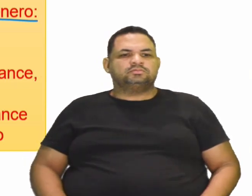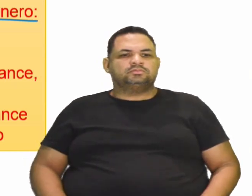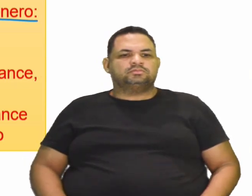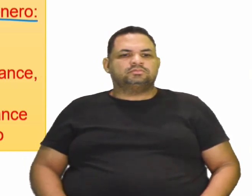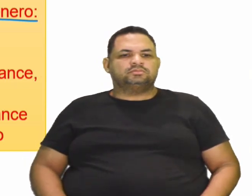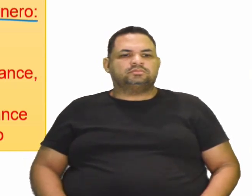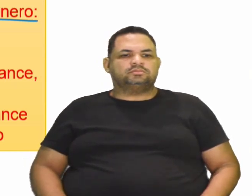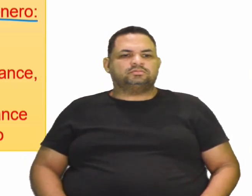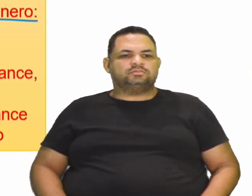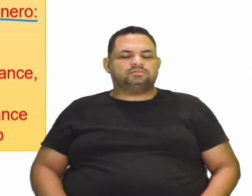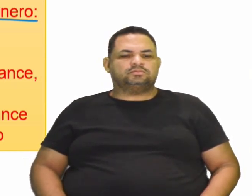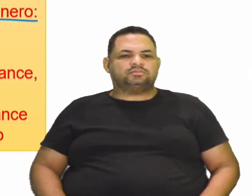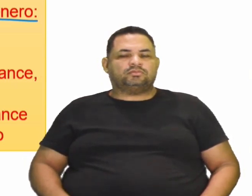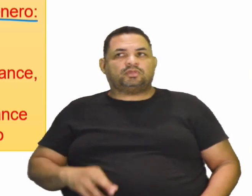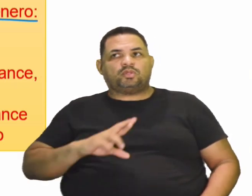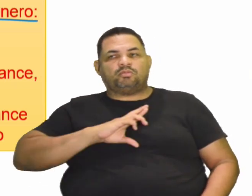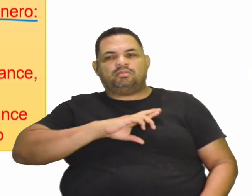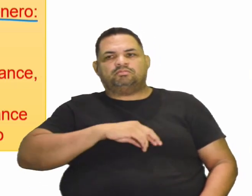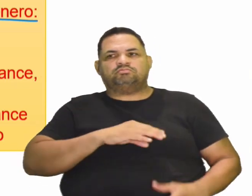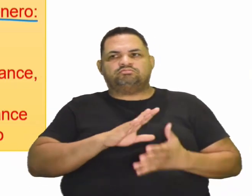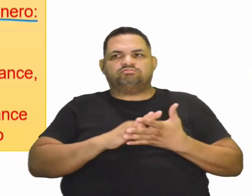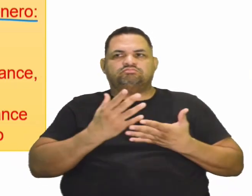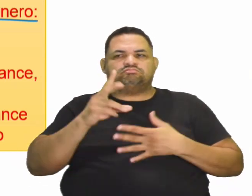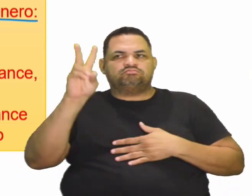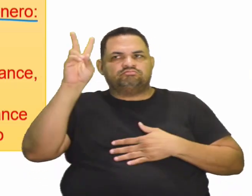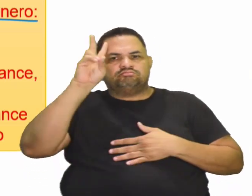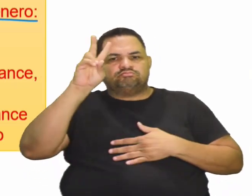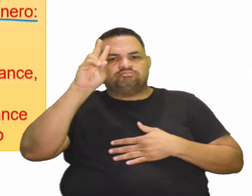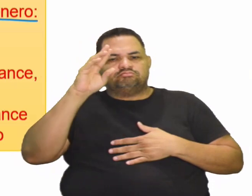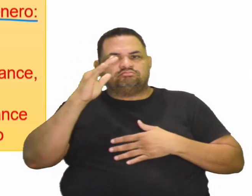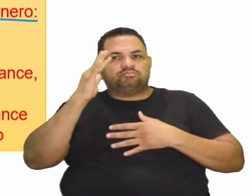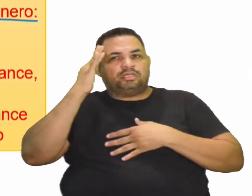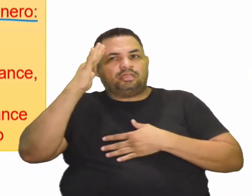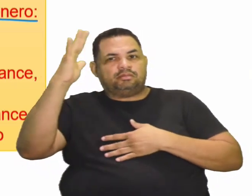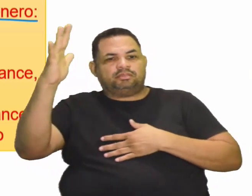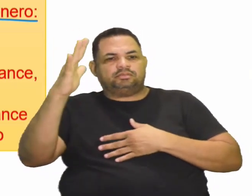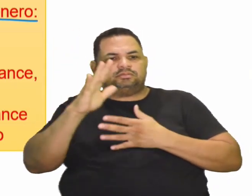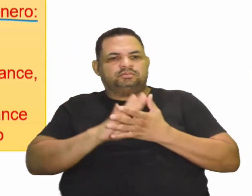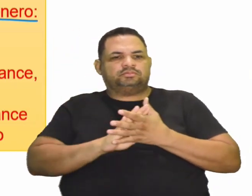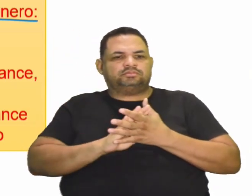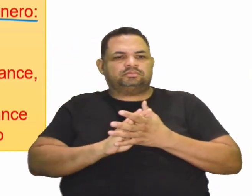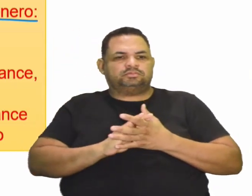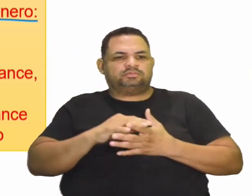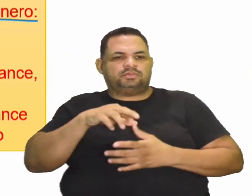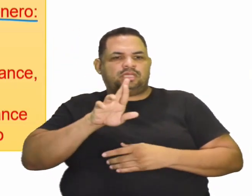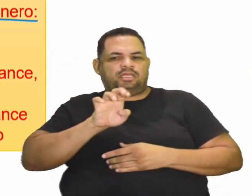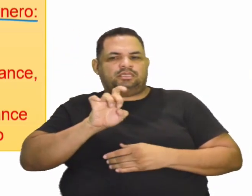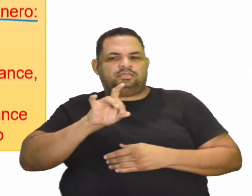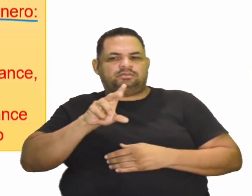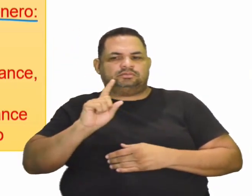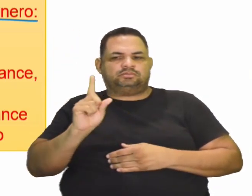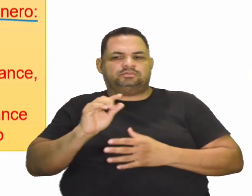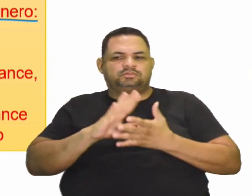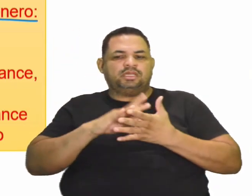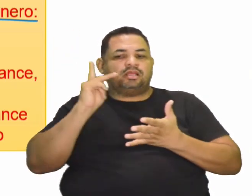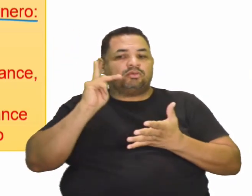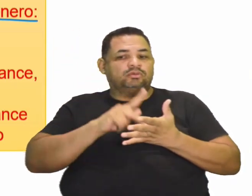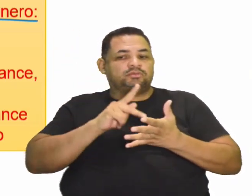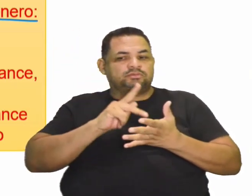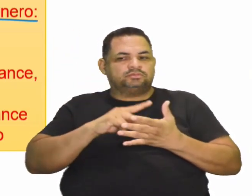história fictícia, pode ser um mito. Já o realismo, não, é fatos reais,